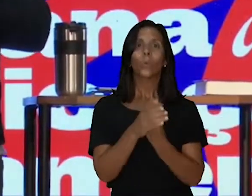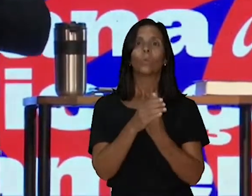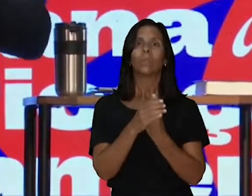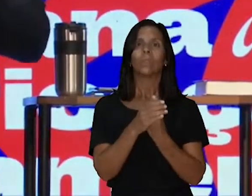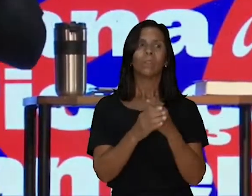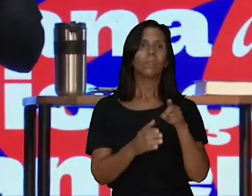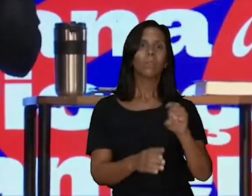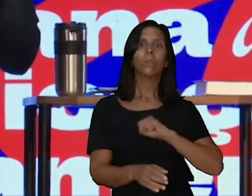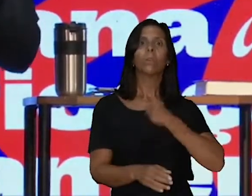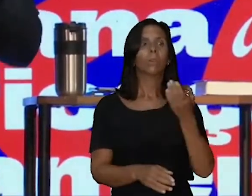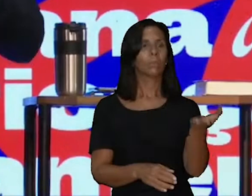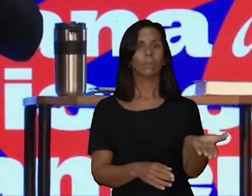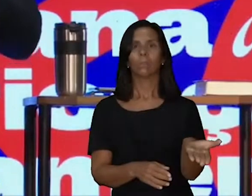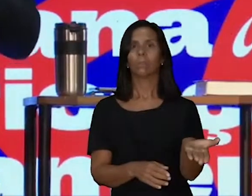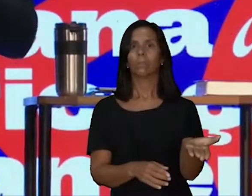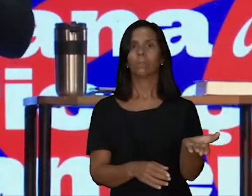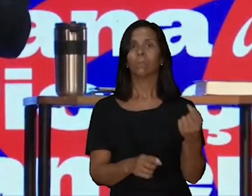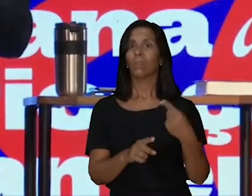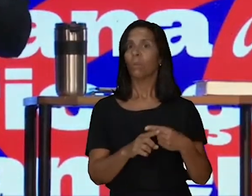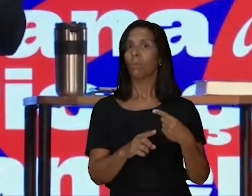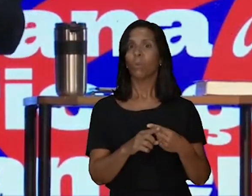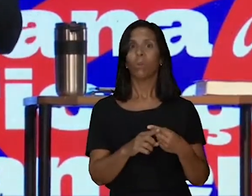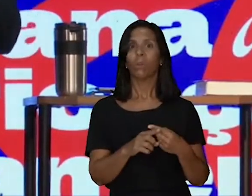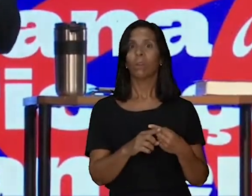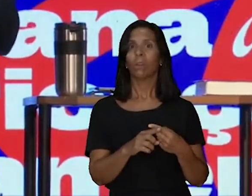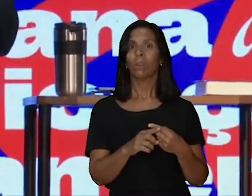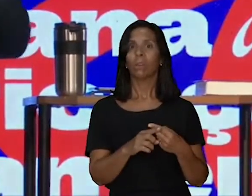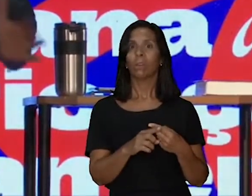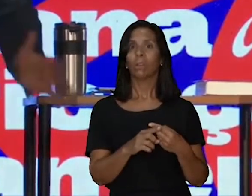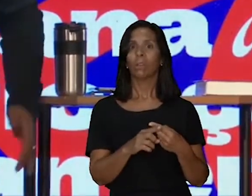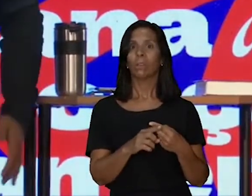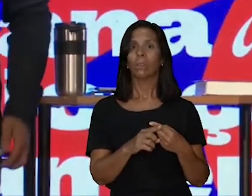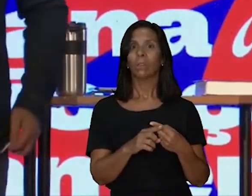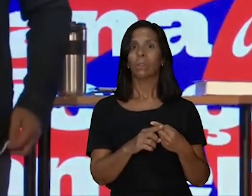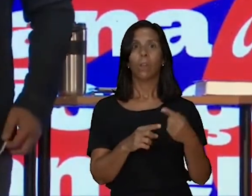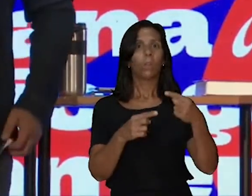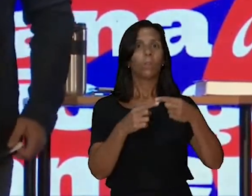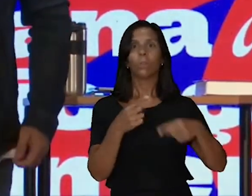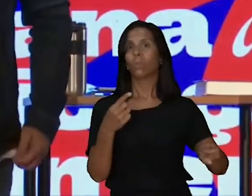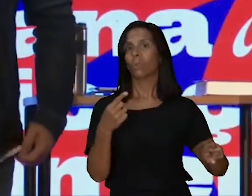você tem uma posição política diferente.